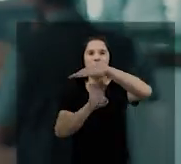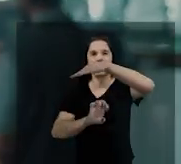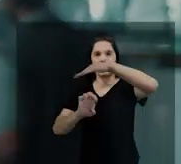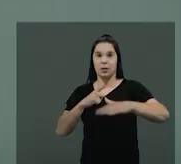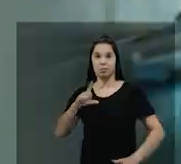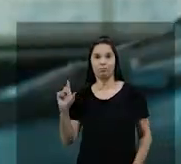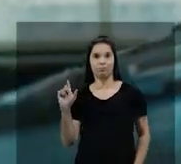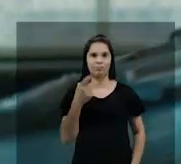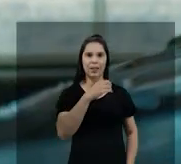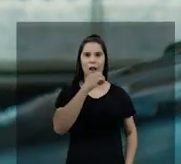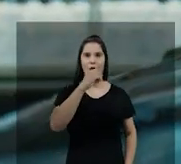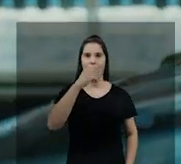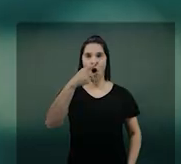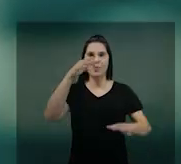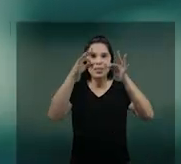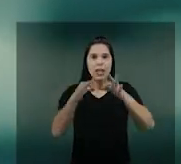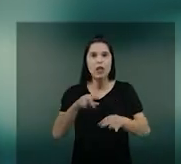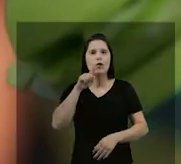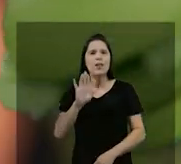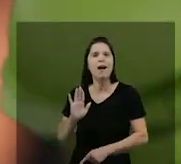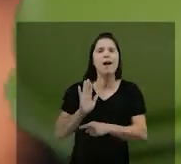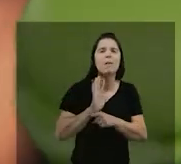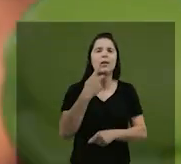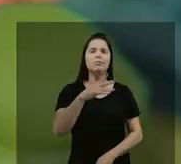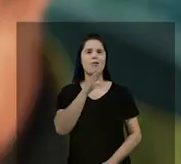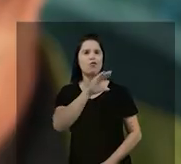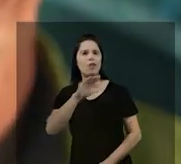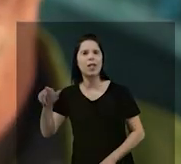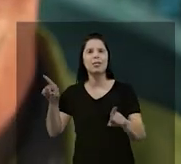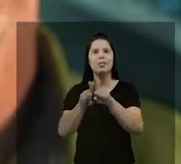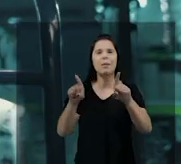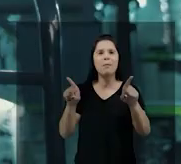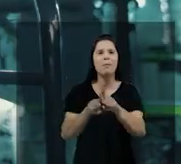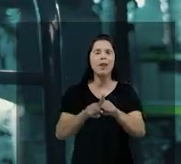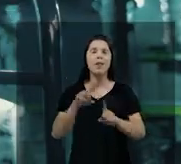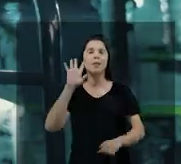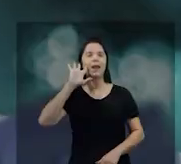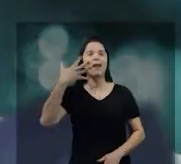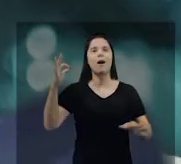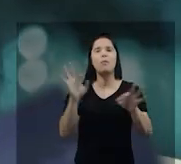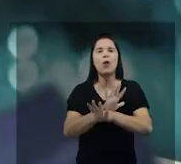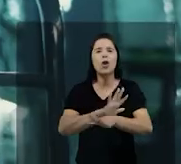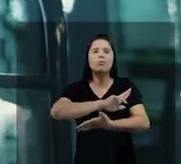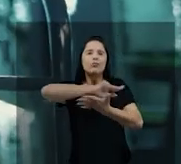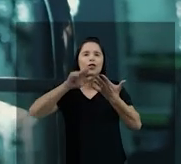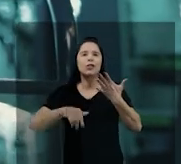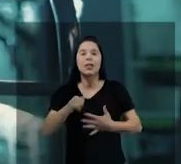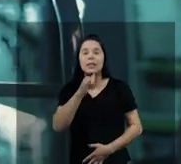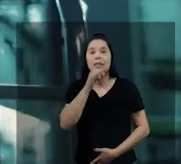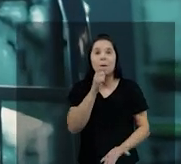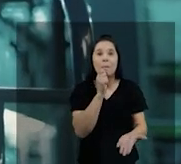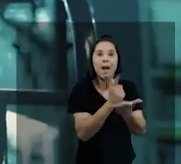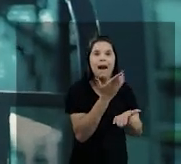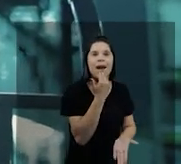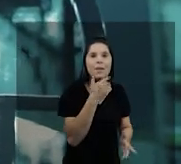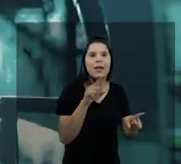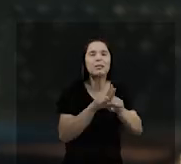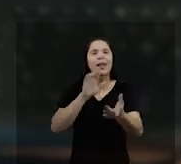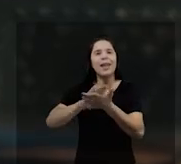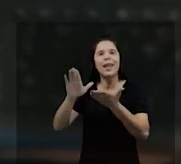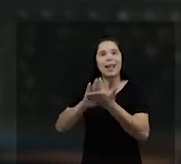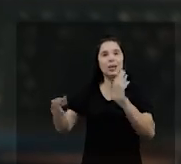empresa. Com os cartões COP Certo, você beneficia seus funcionários e tem soluções completas, da alimentação aos